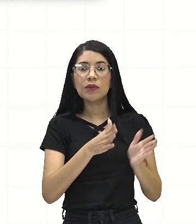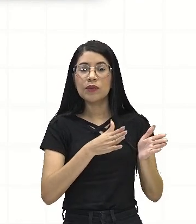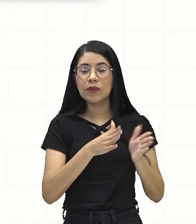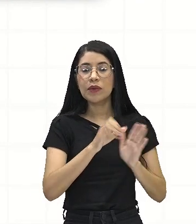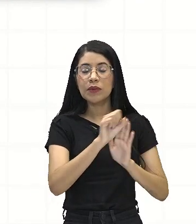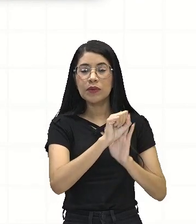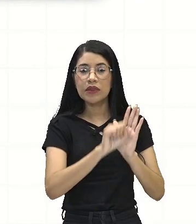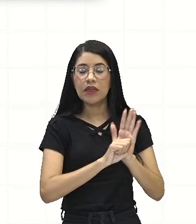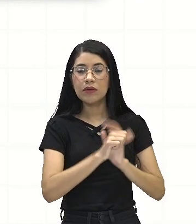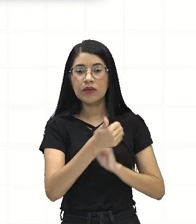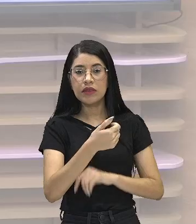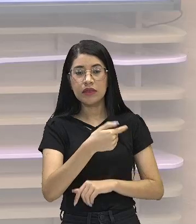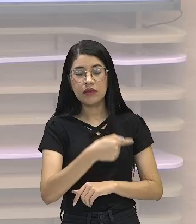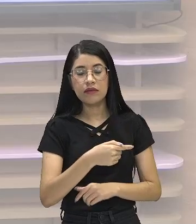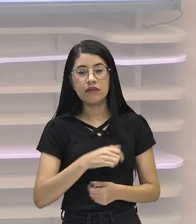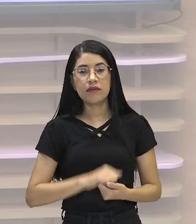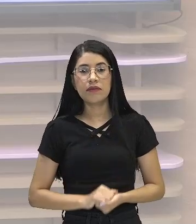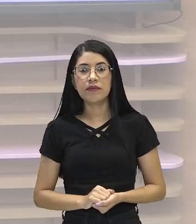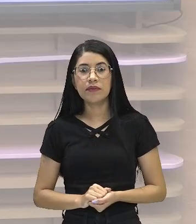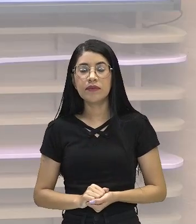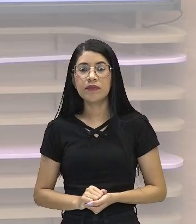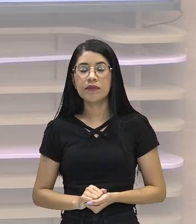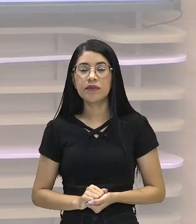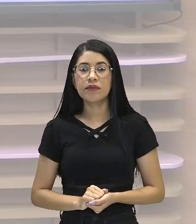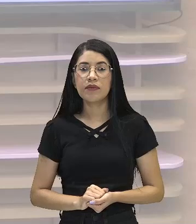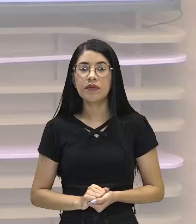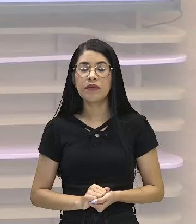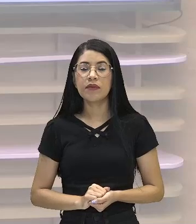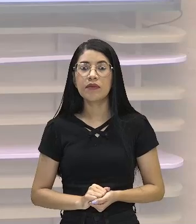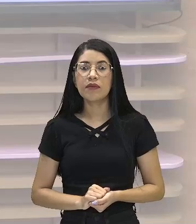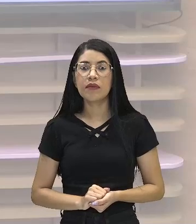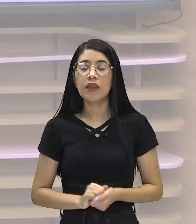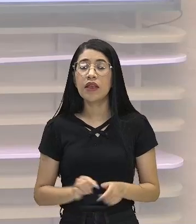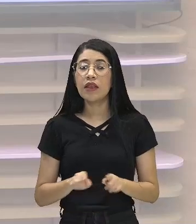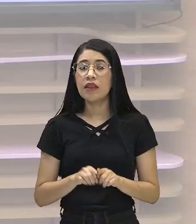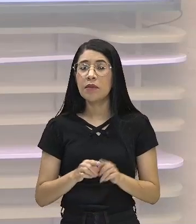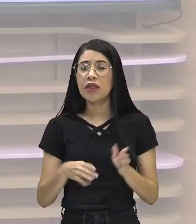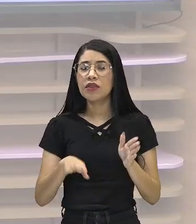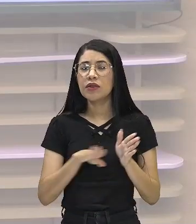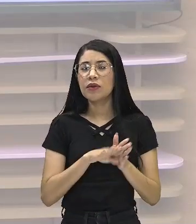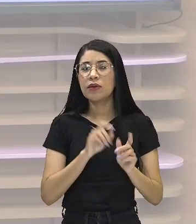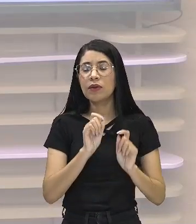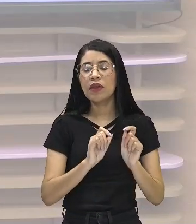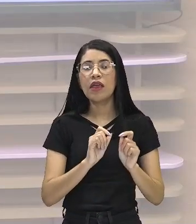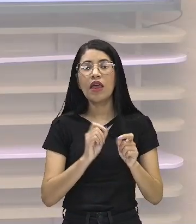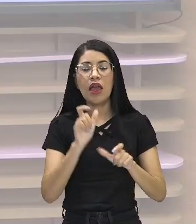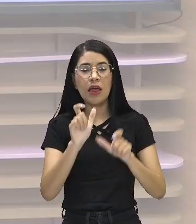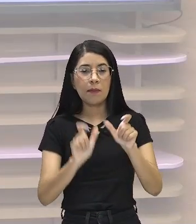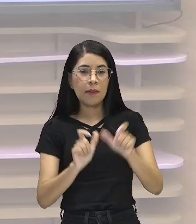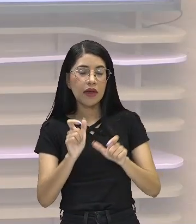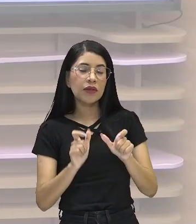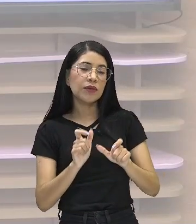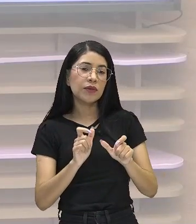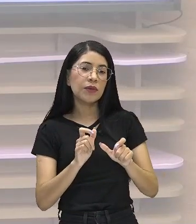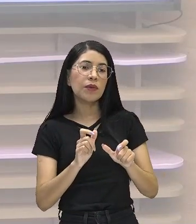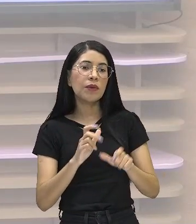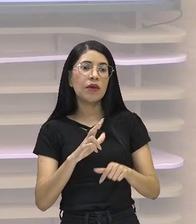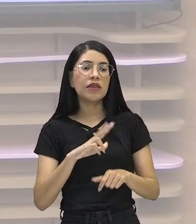de meados do século XVII, tá bom? E aí a gente tem a chegada, a ocupação pelos povos,